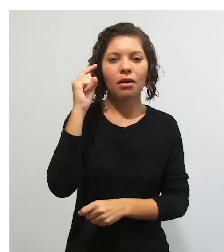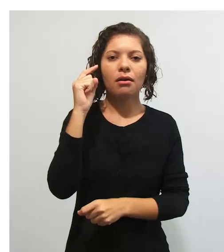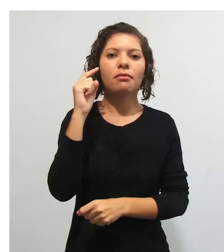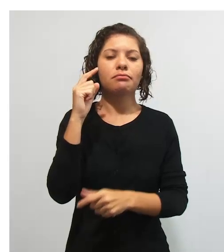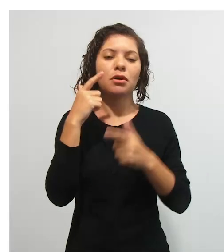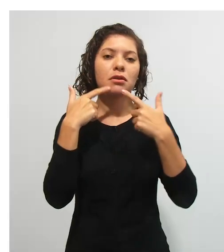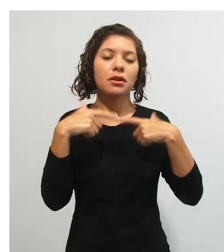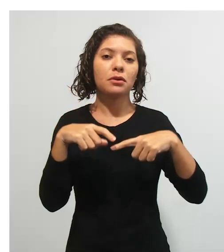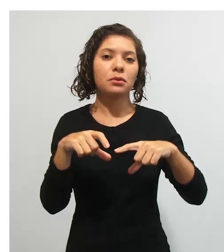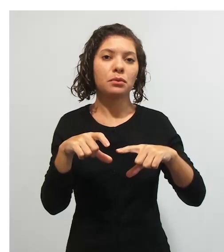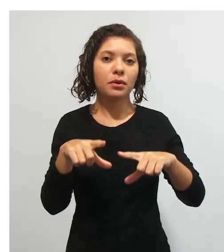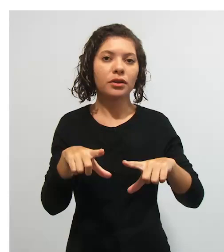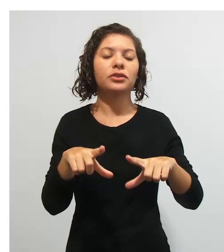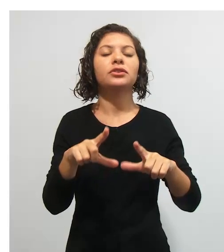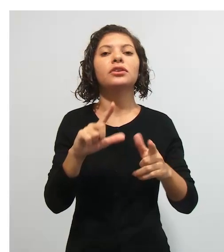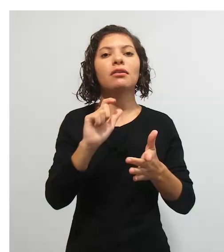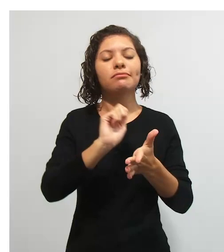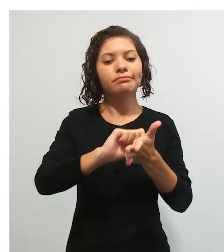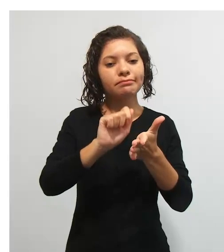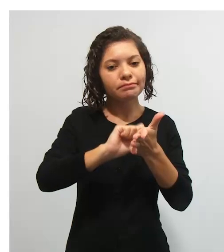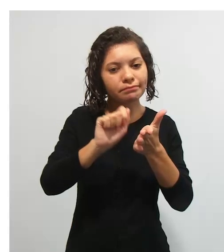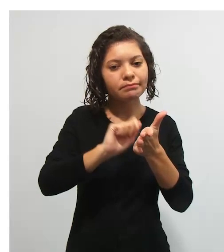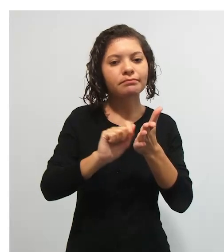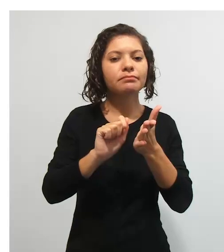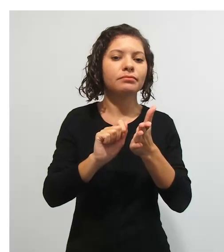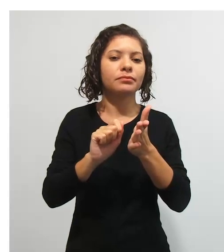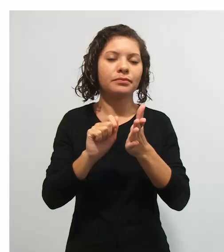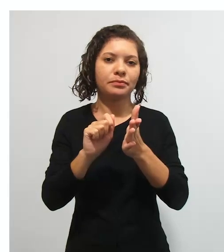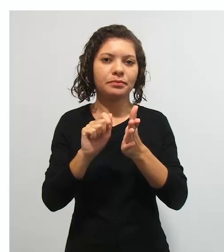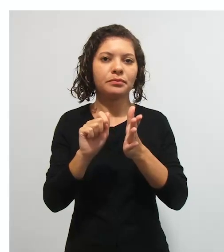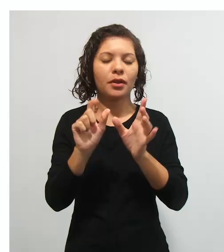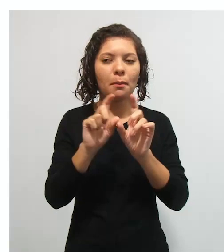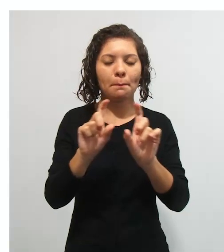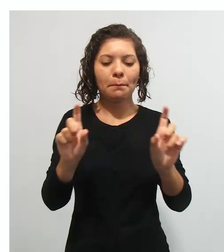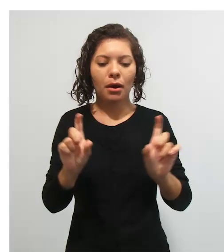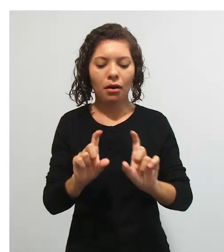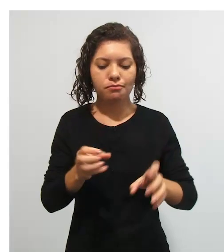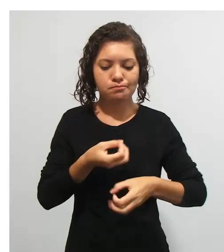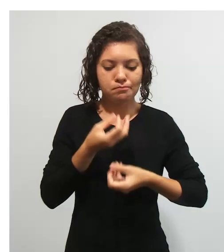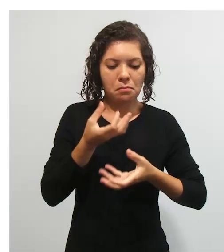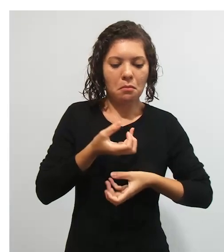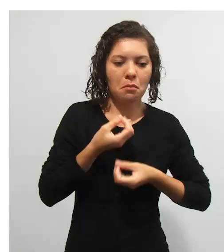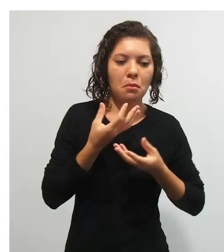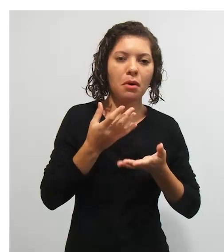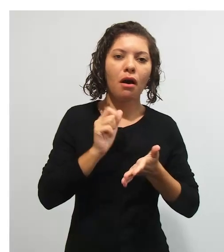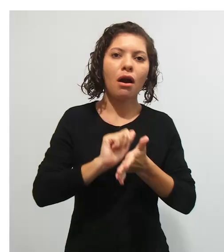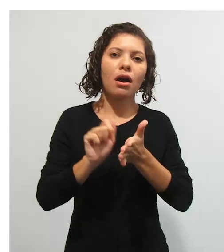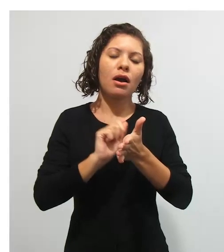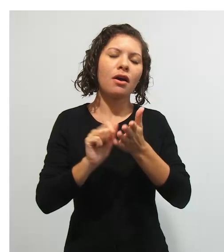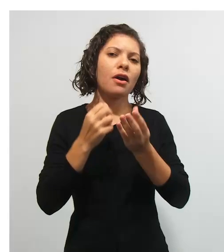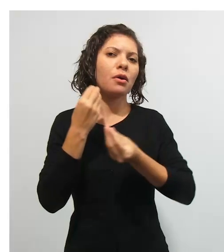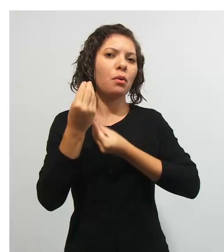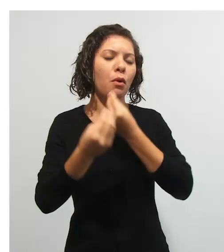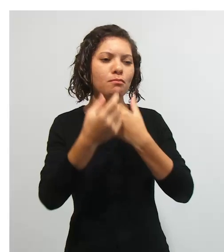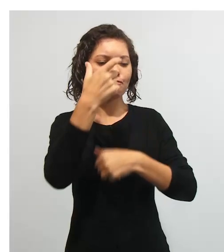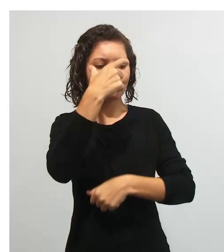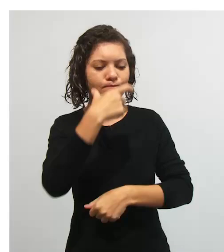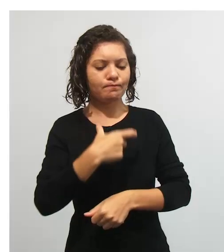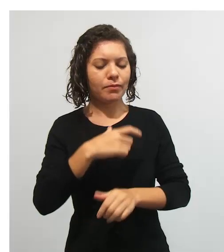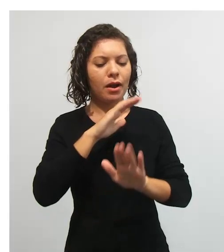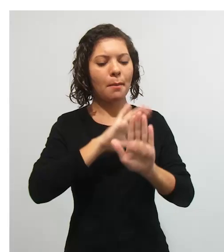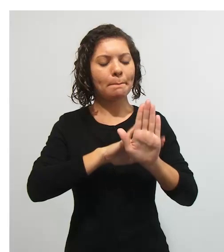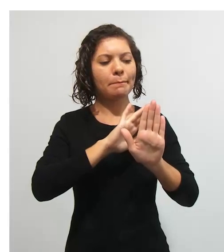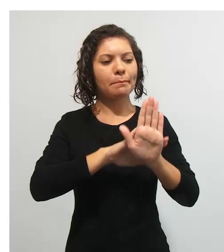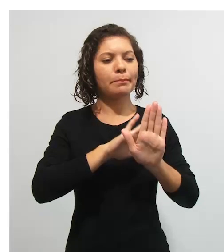escrita e de se expressar por meio desses signos organizados em enunciados escritos. Esse ato só se realiza quando o sujeito